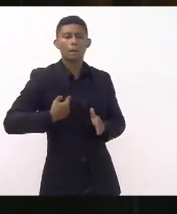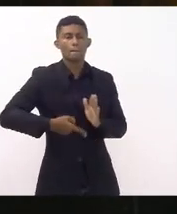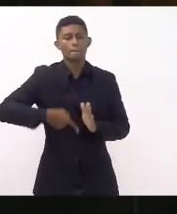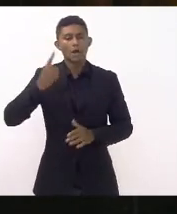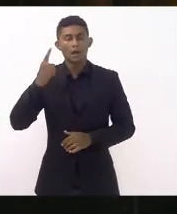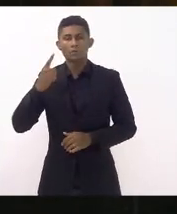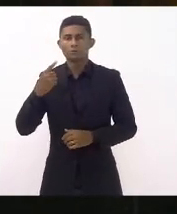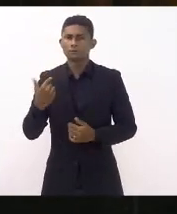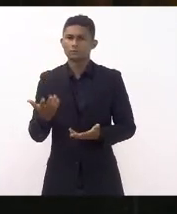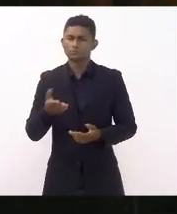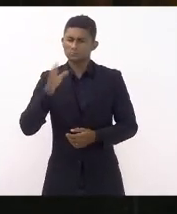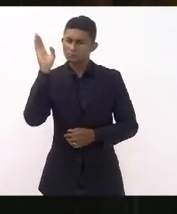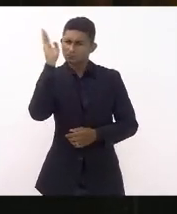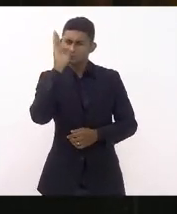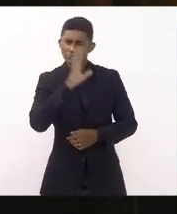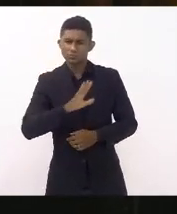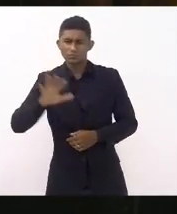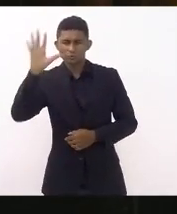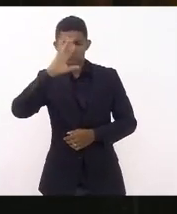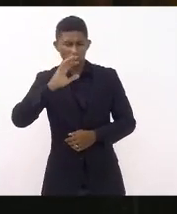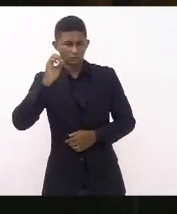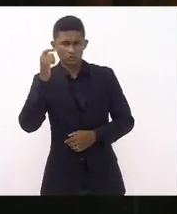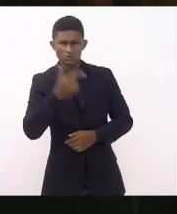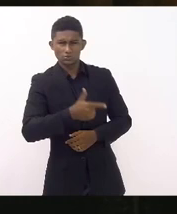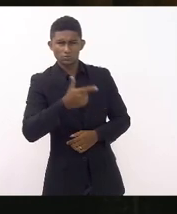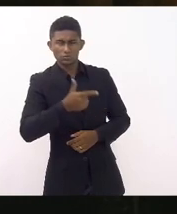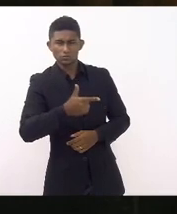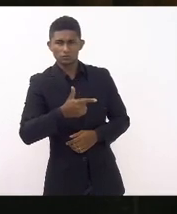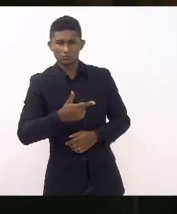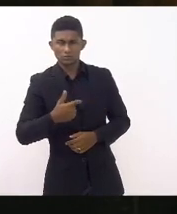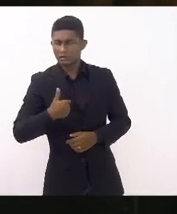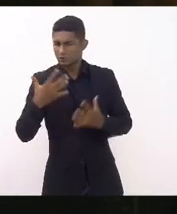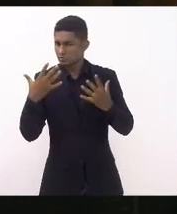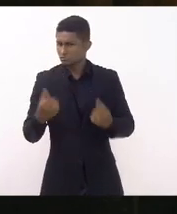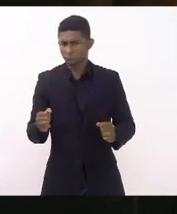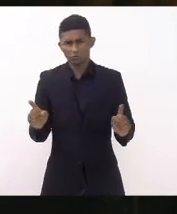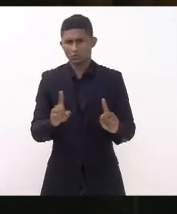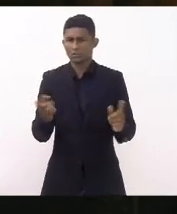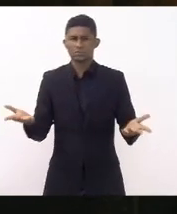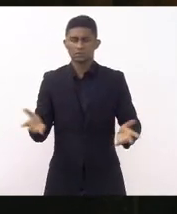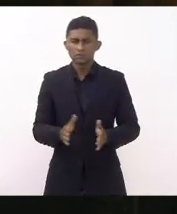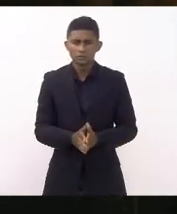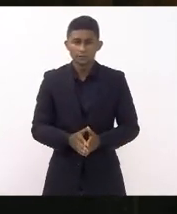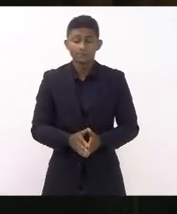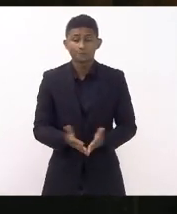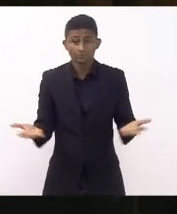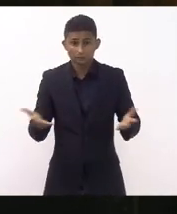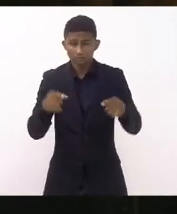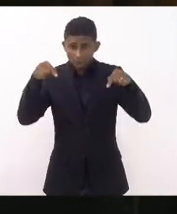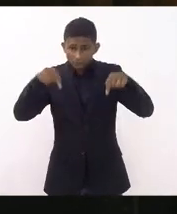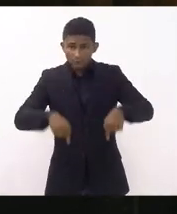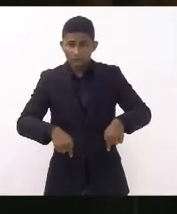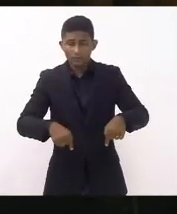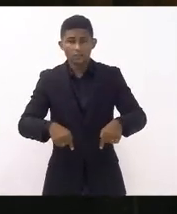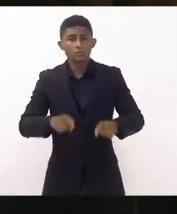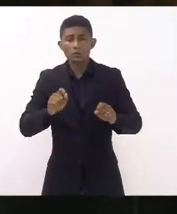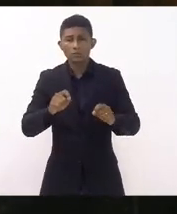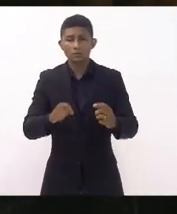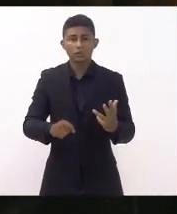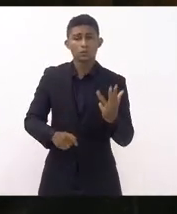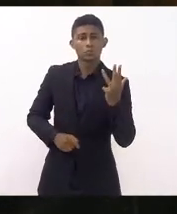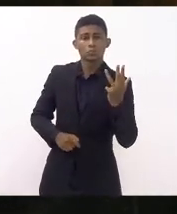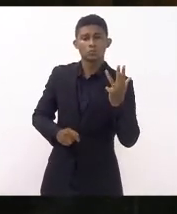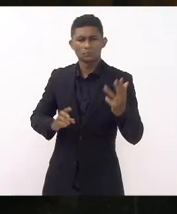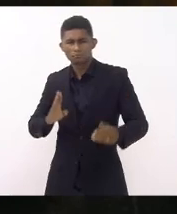nação em segundo. Isso é inadmissível, governador. O que está em jogo neste embate, Lula